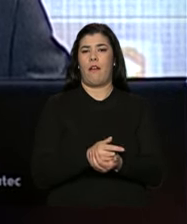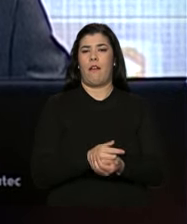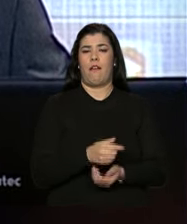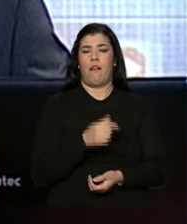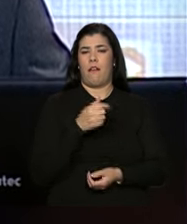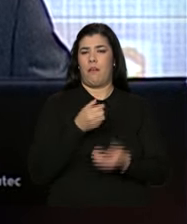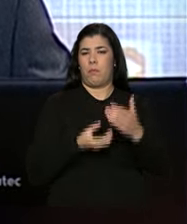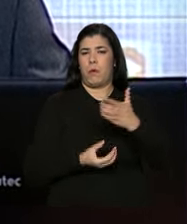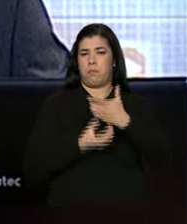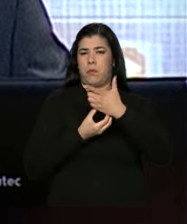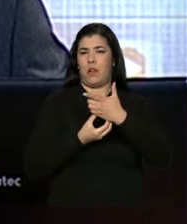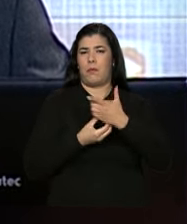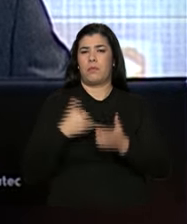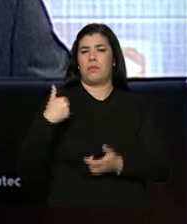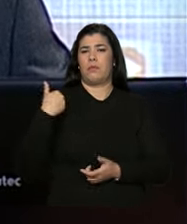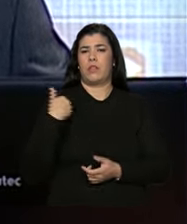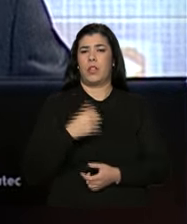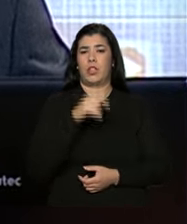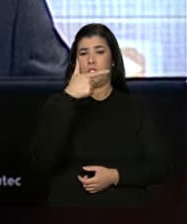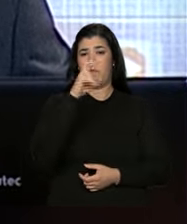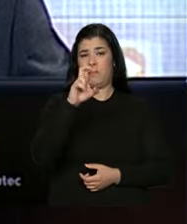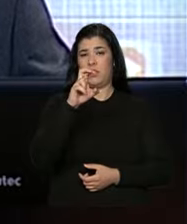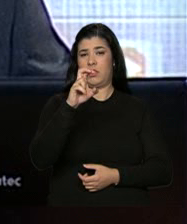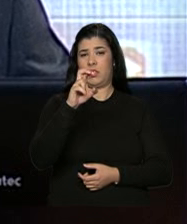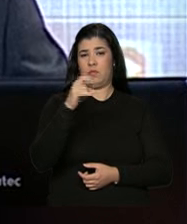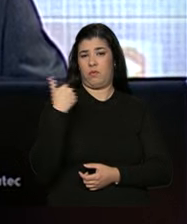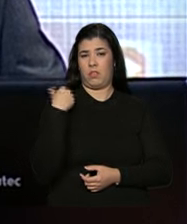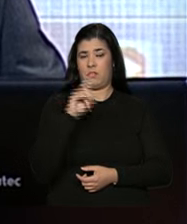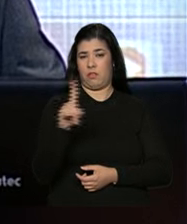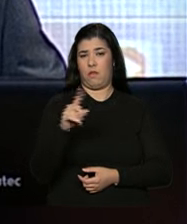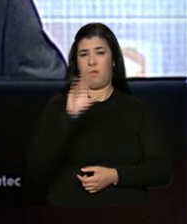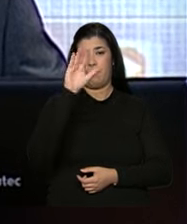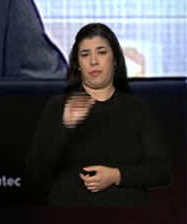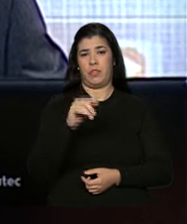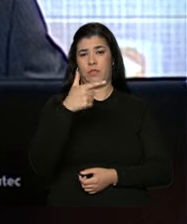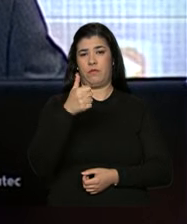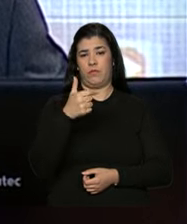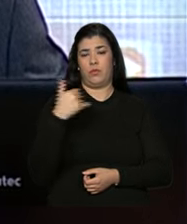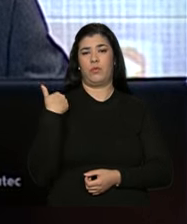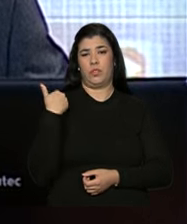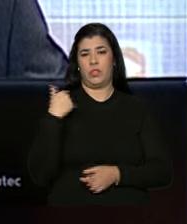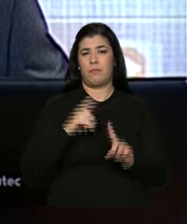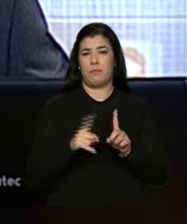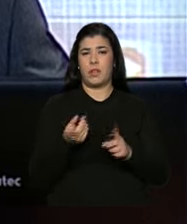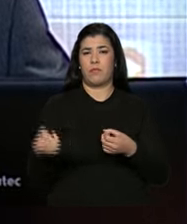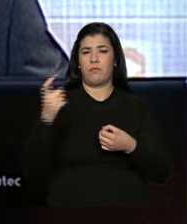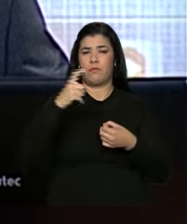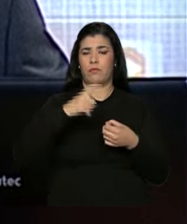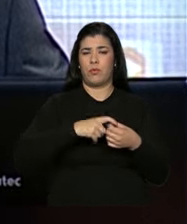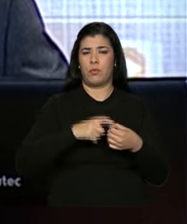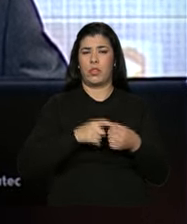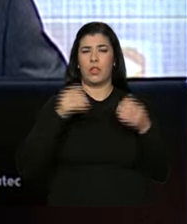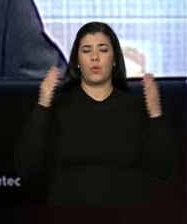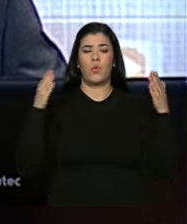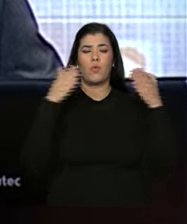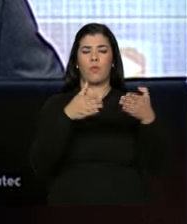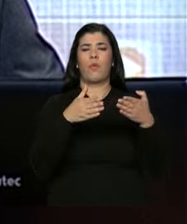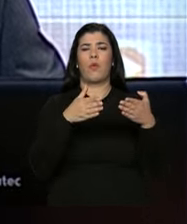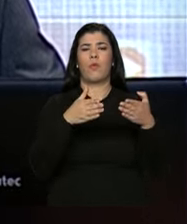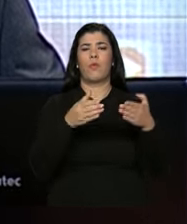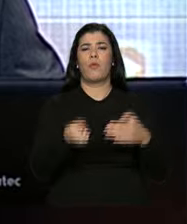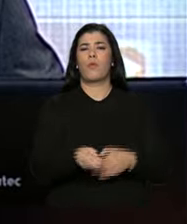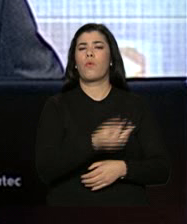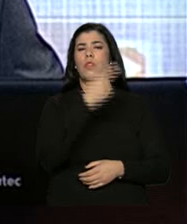me alongar nesse momento para falar desse projeto, mas colocando o foco na questão da morte na juventude, a gente com